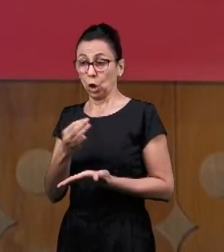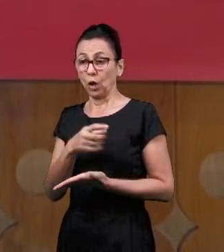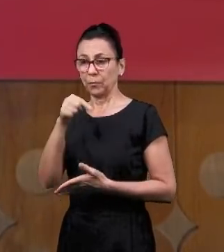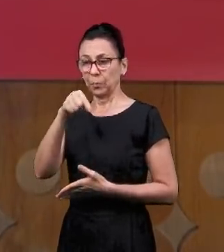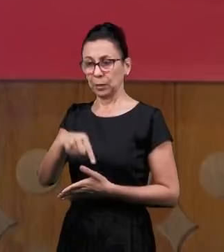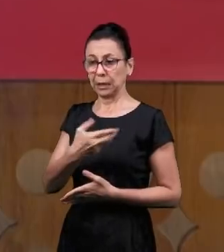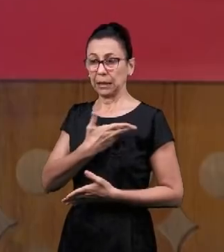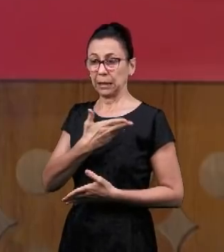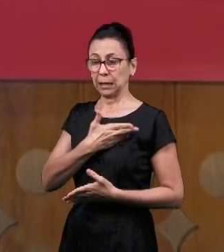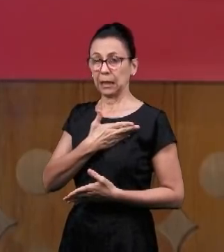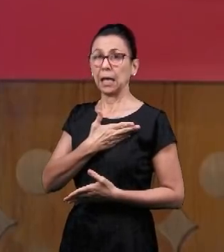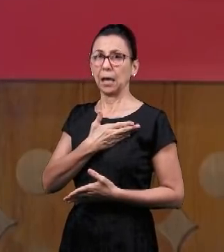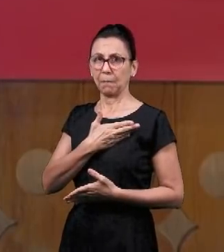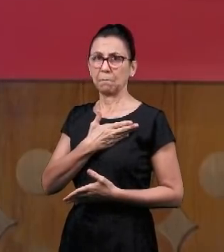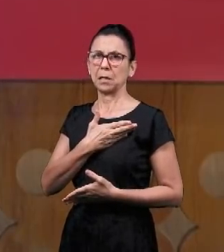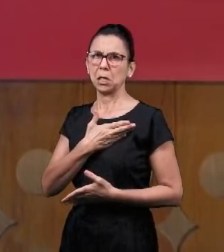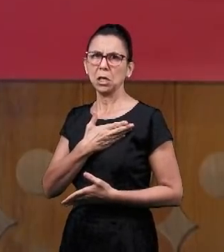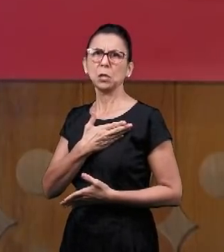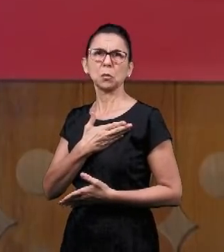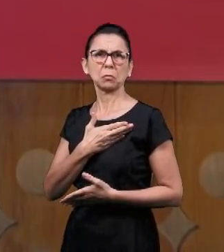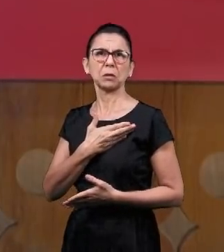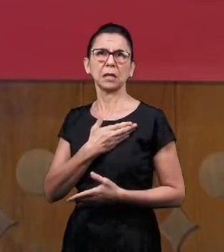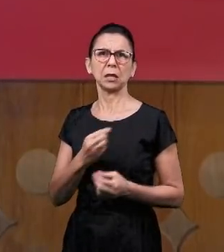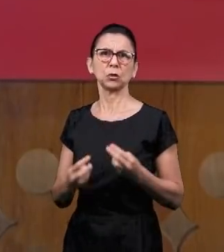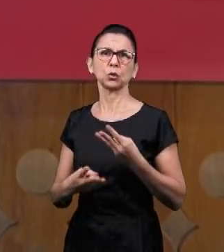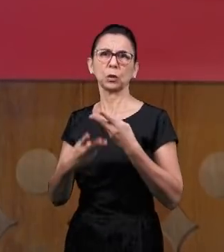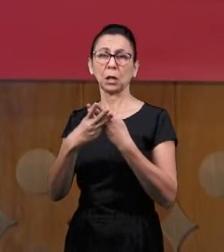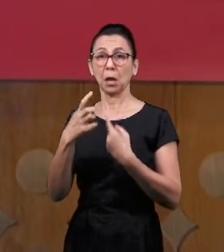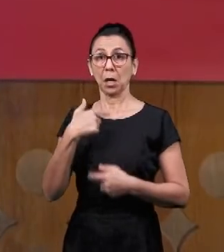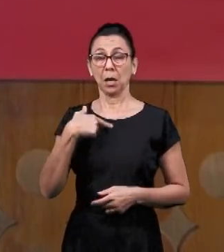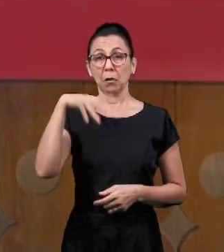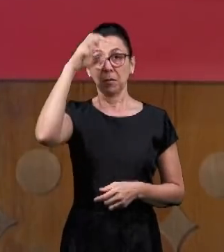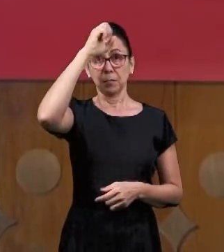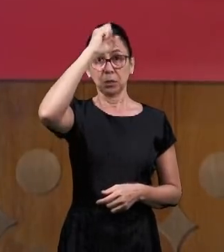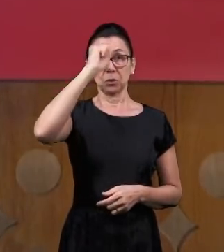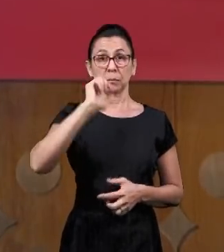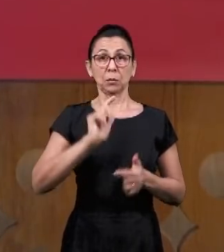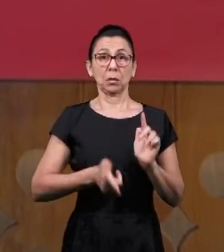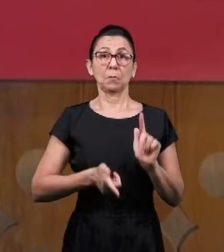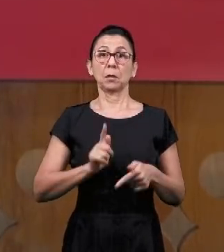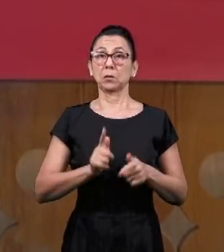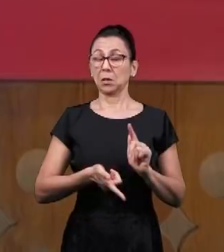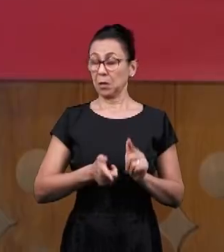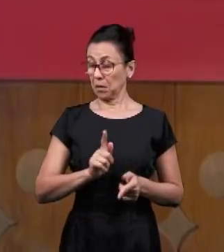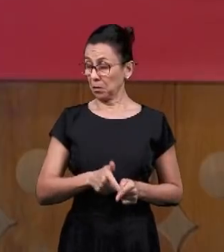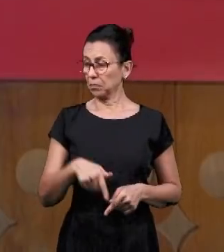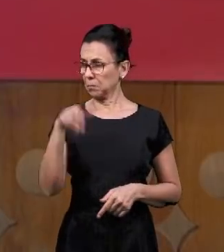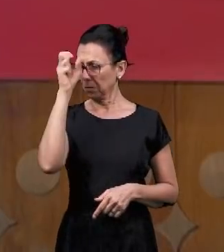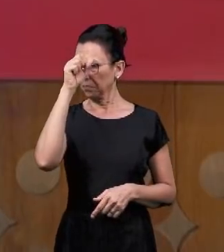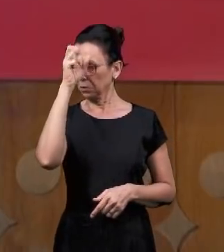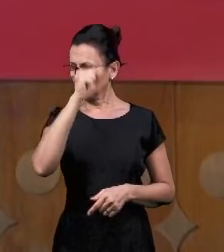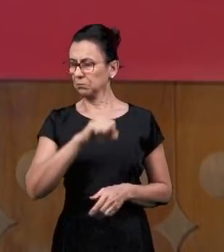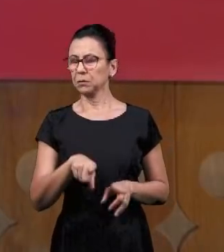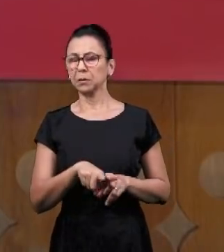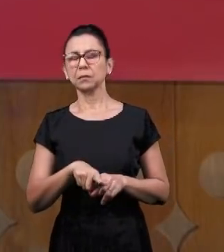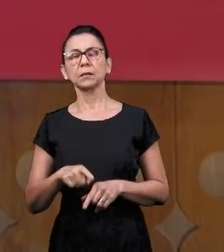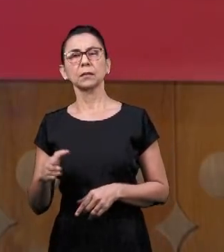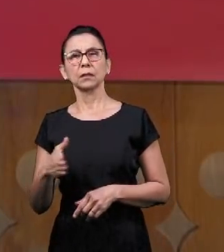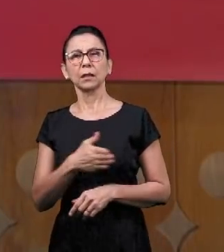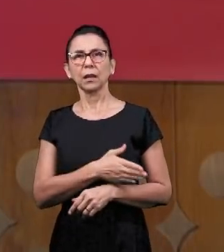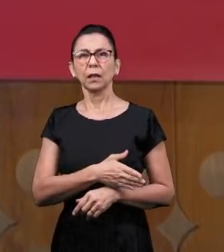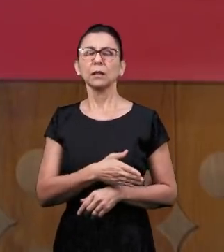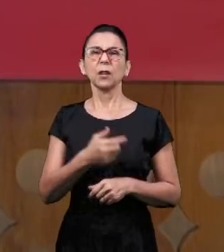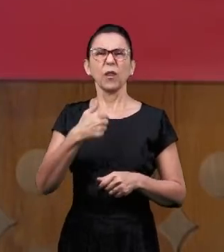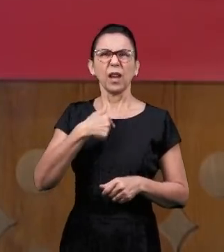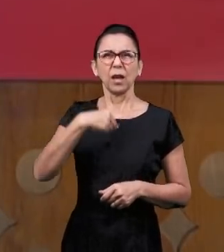aprendi muito com Gamaliel, leio muito, entendeu? Gamaliel. Então, o que eu fiz? Eu fiz eu neguei a experiência toda. Eu não estou falando mal